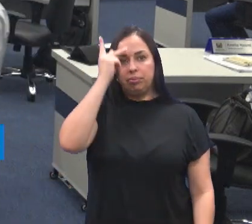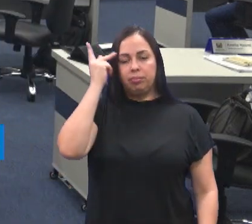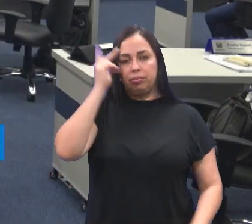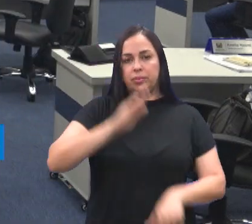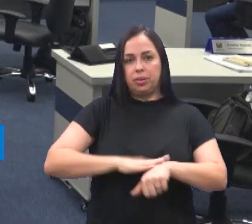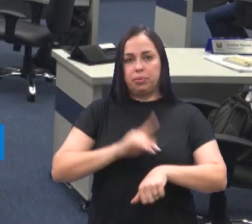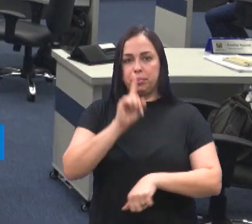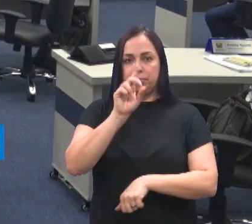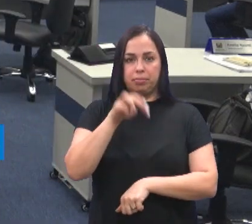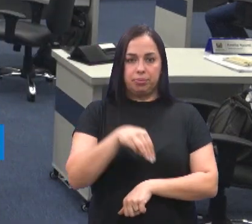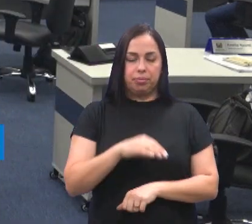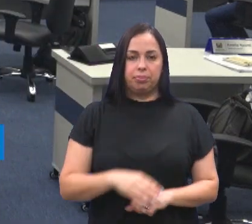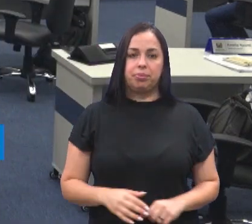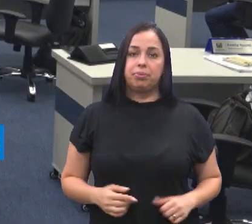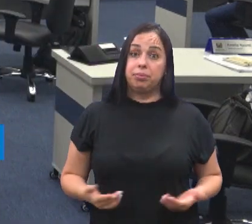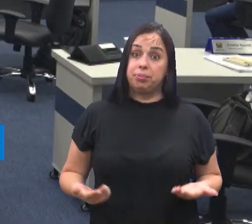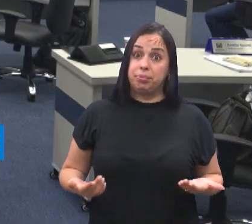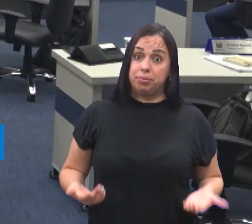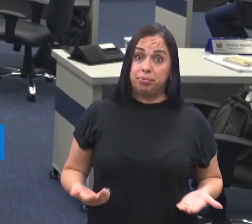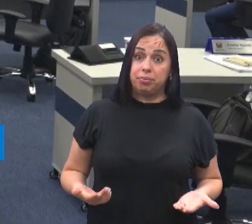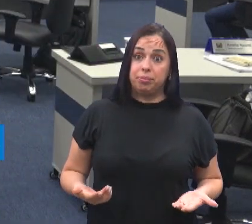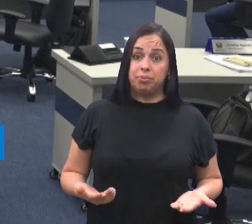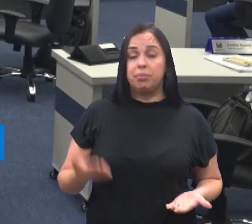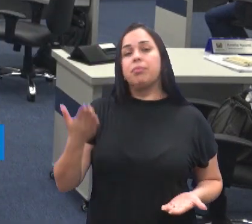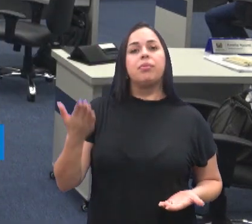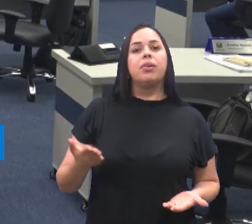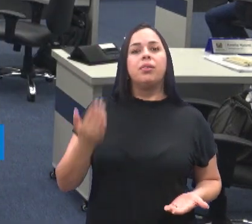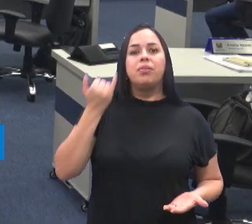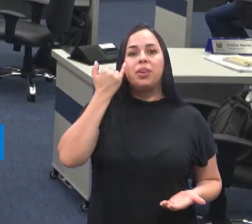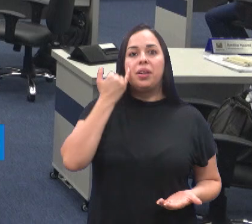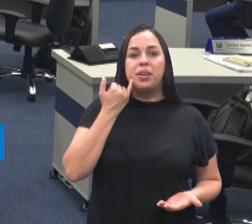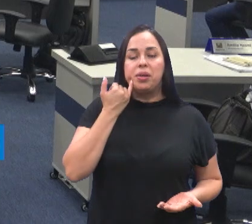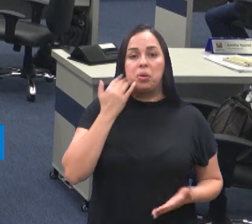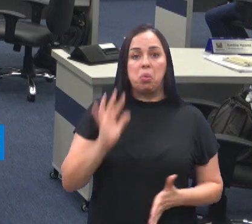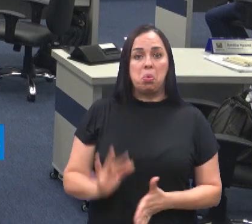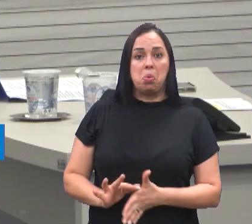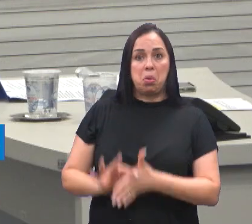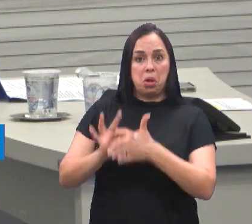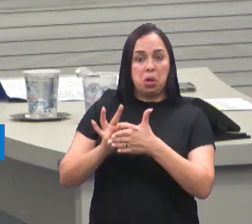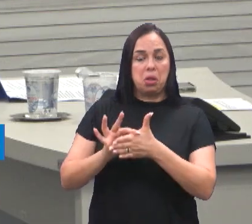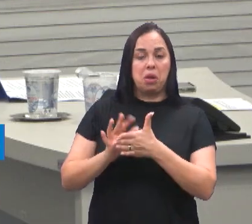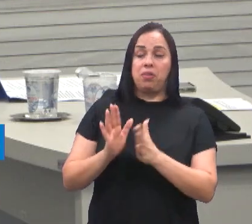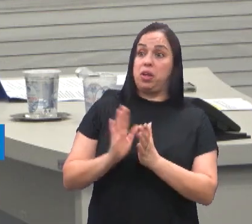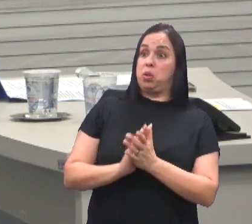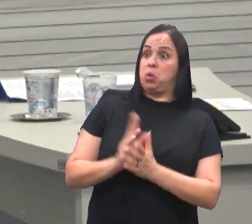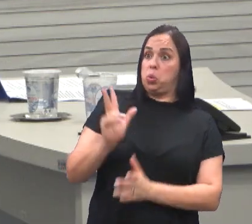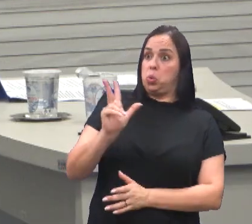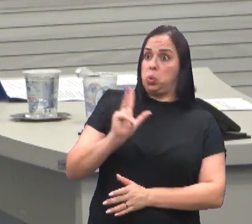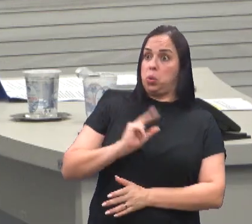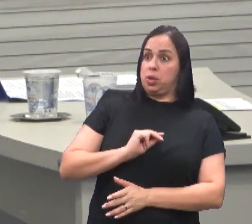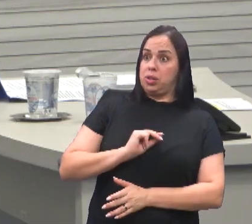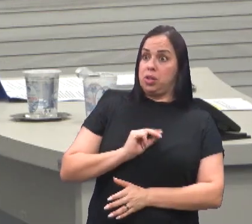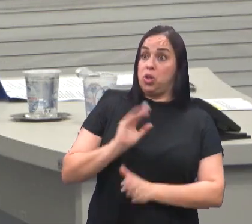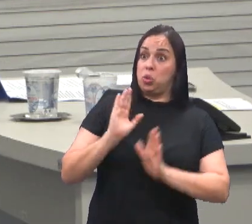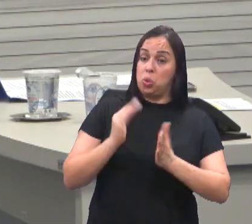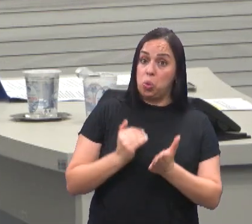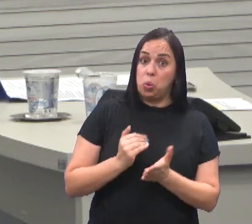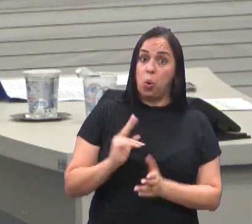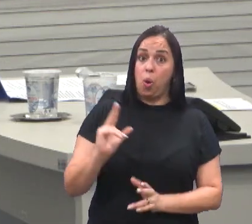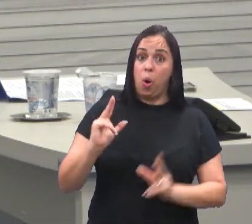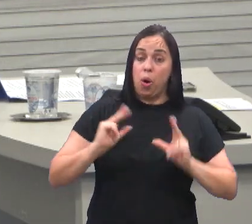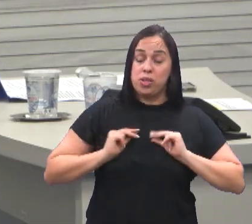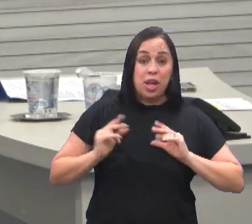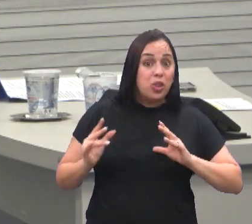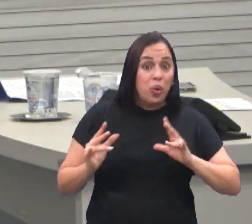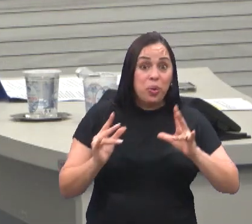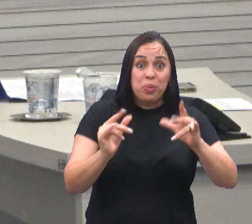minuto. Olha, quando o vereador Zé Luiz Nunes, o líder da casa, começou a falar, eu falei, opa, vamos ter uma votação aqui unânime, como